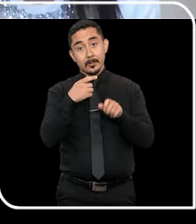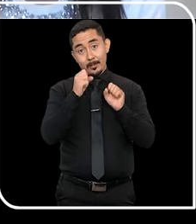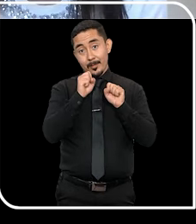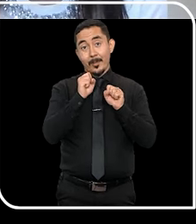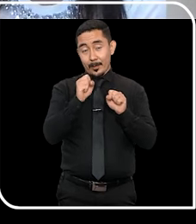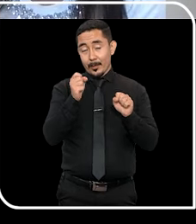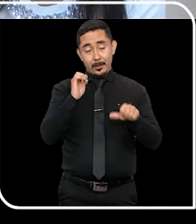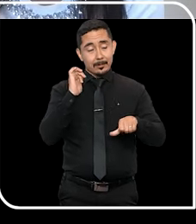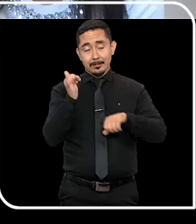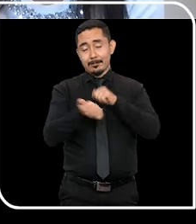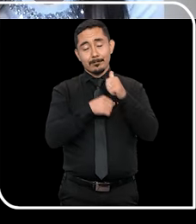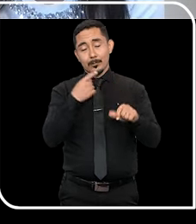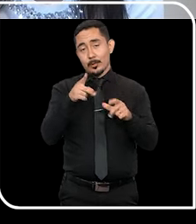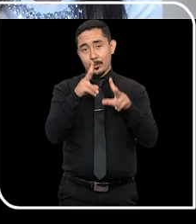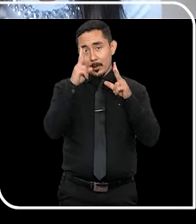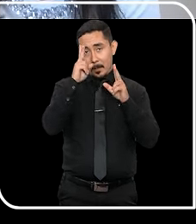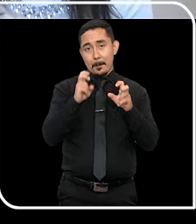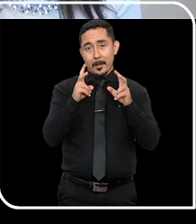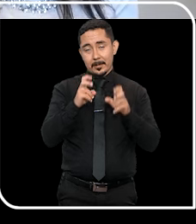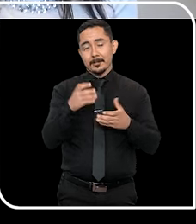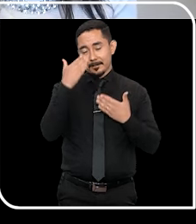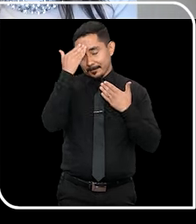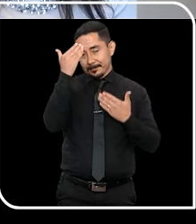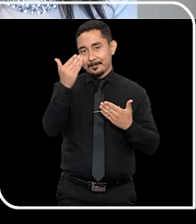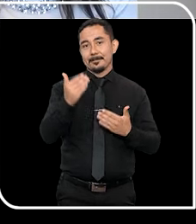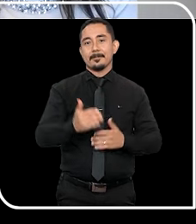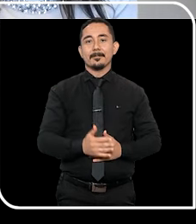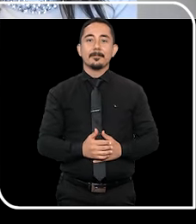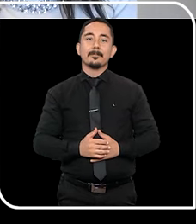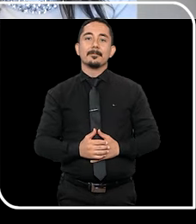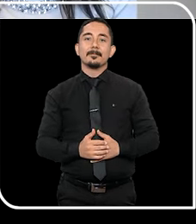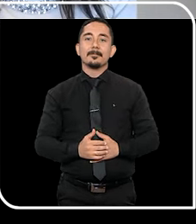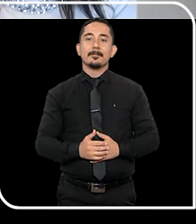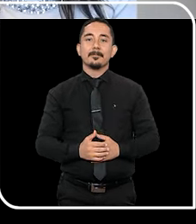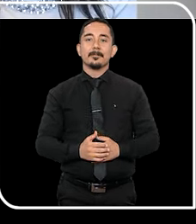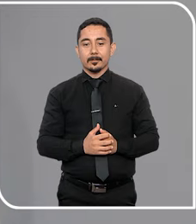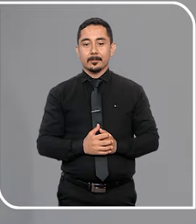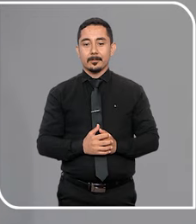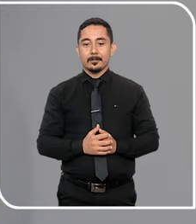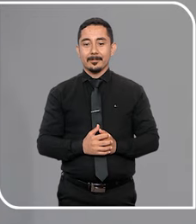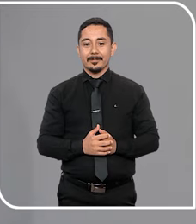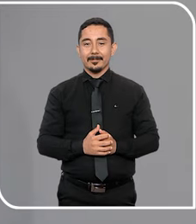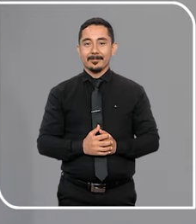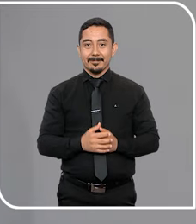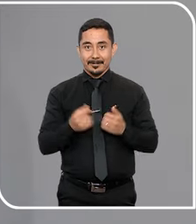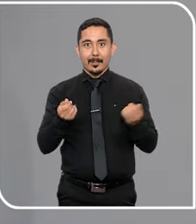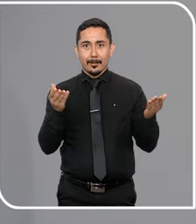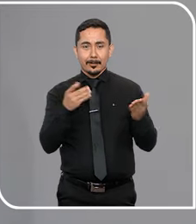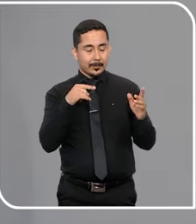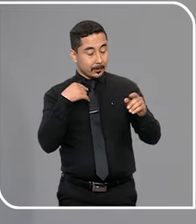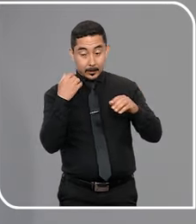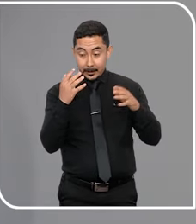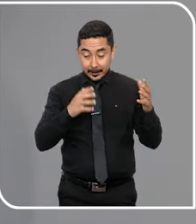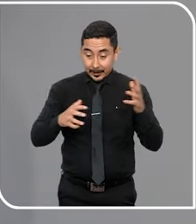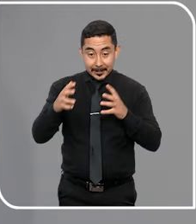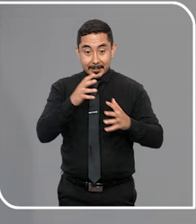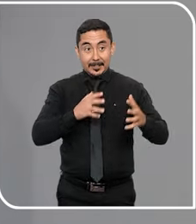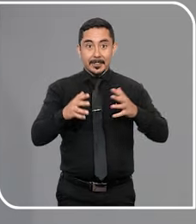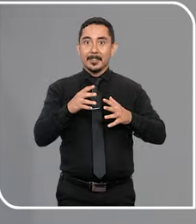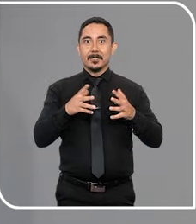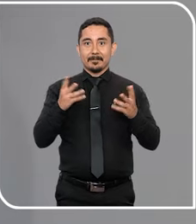de alguma forma a gente tenha ajudado a mudar um pouquinho a percepção de vocês muito obrigada tava aqui me recompondo